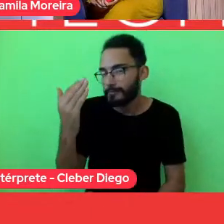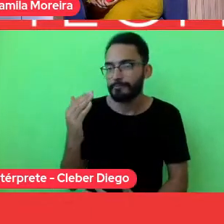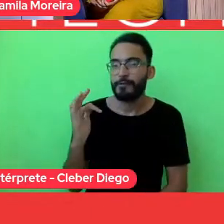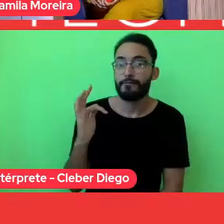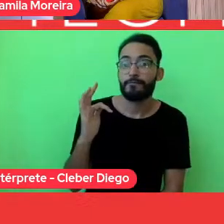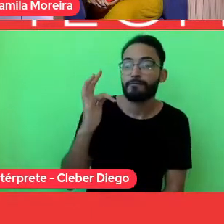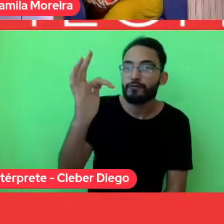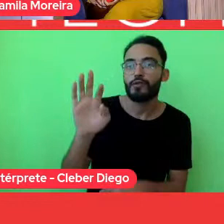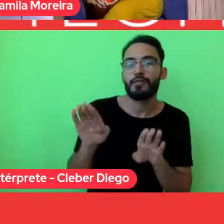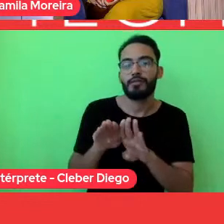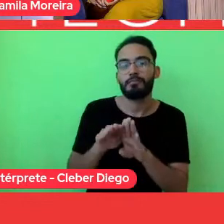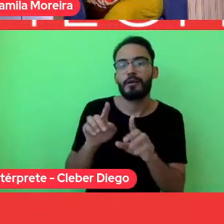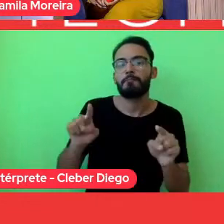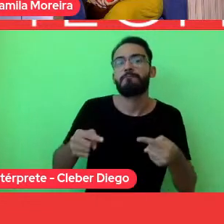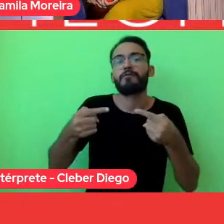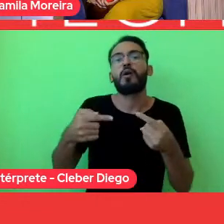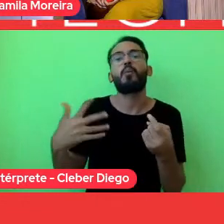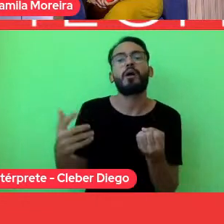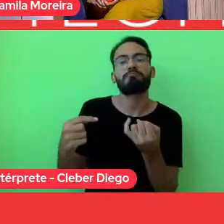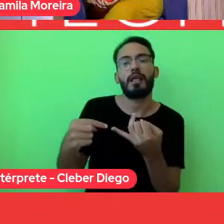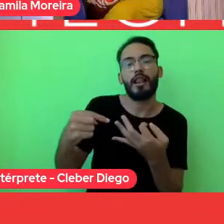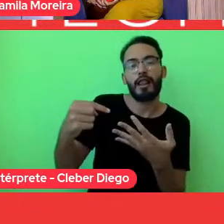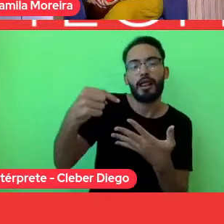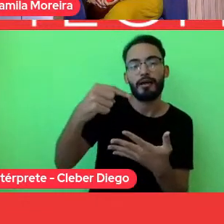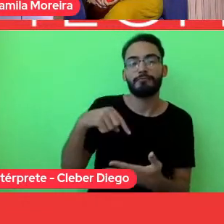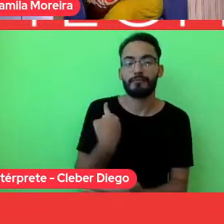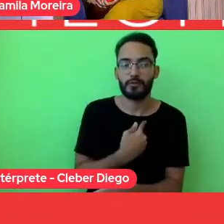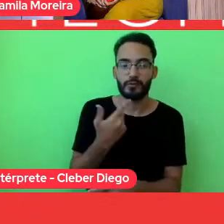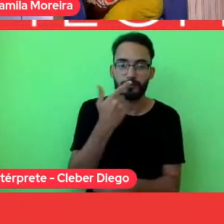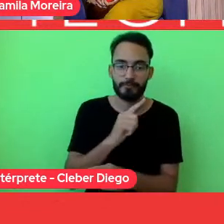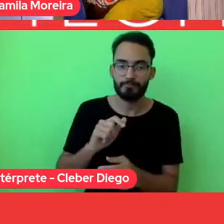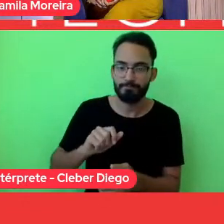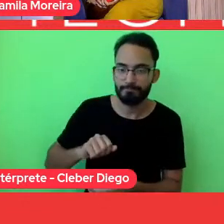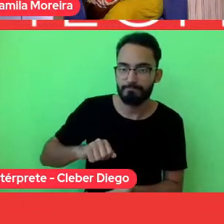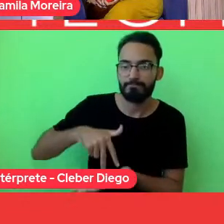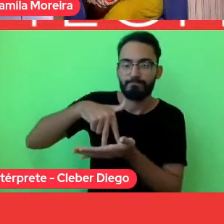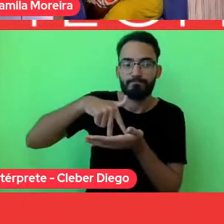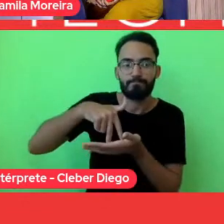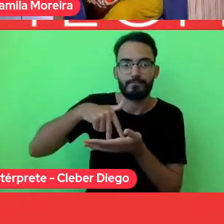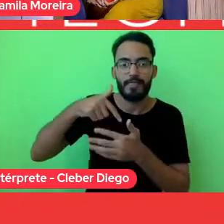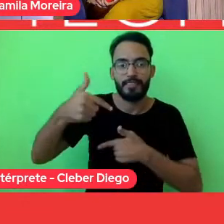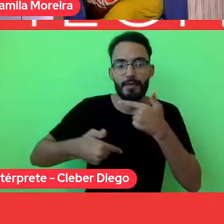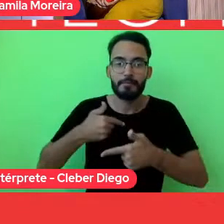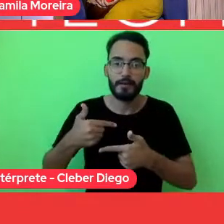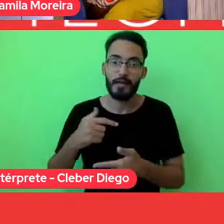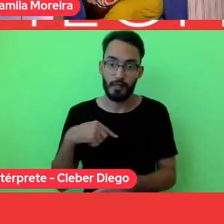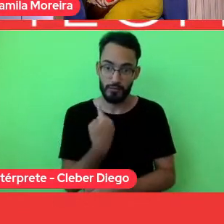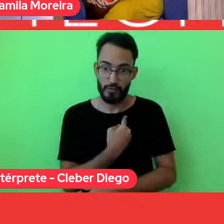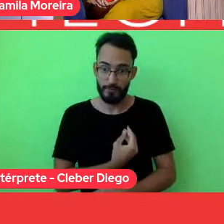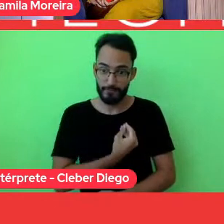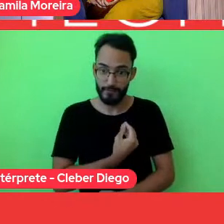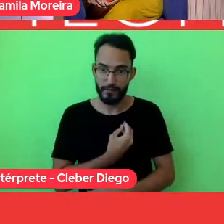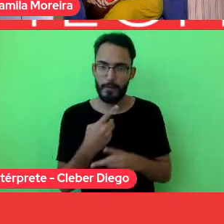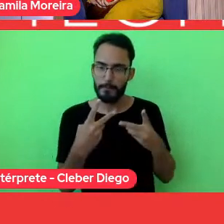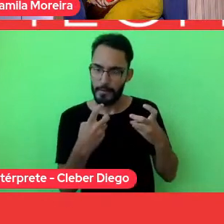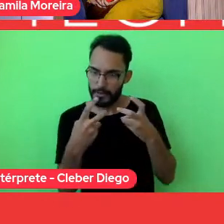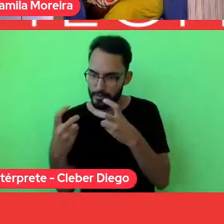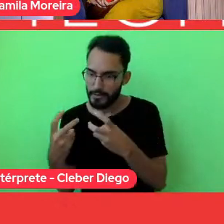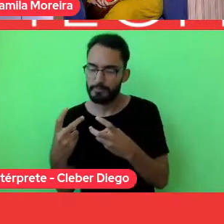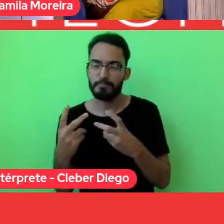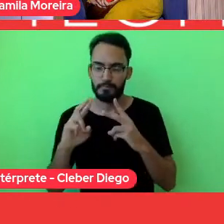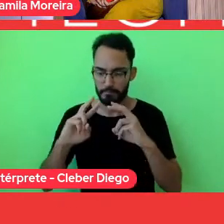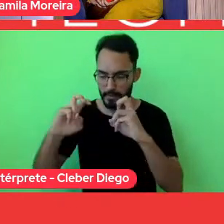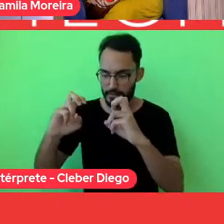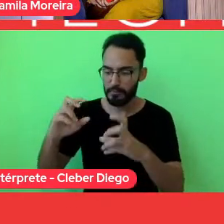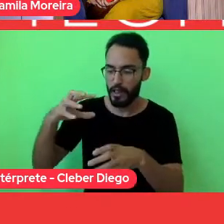nossos próximos desafios, onde a gente pode atuar. Porque a gente está aqui, a gente percebe, a gente se vê nesse lugar